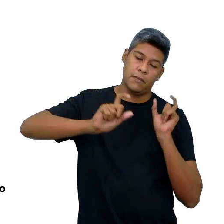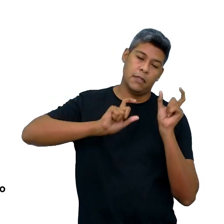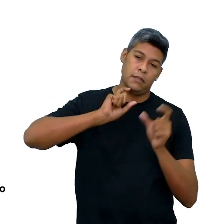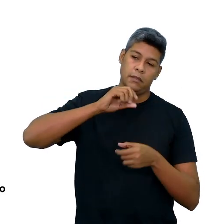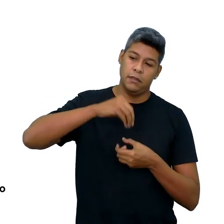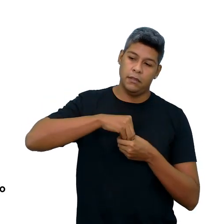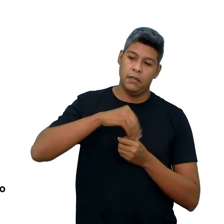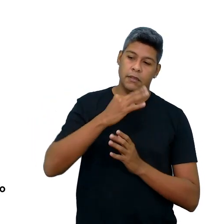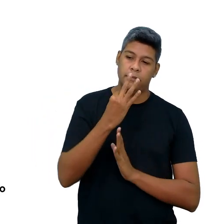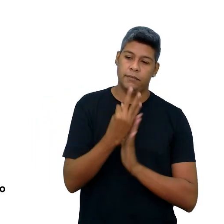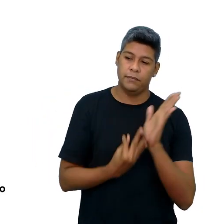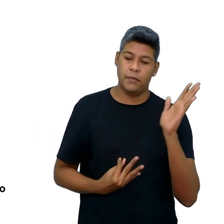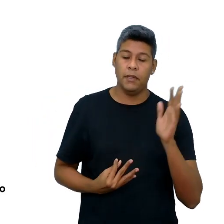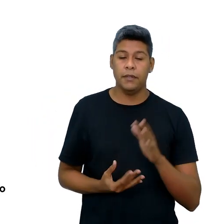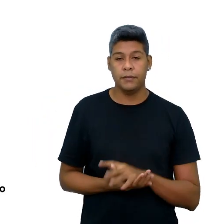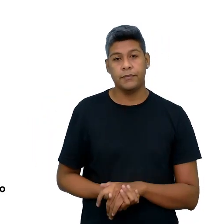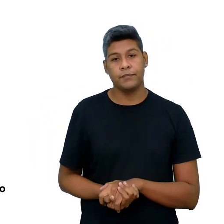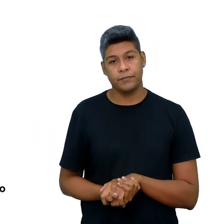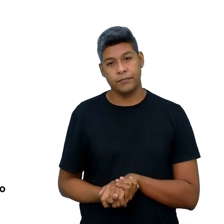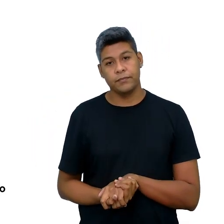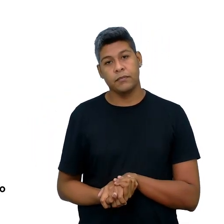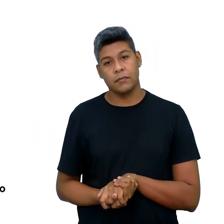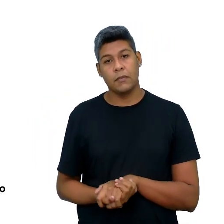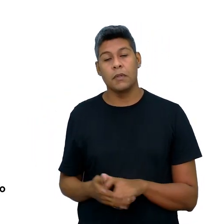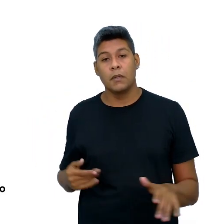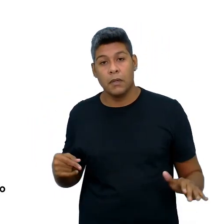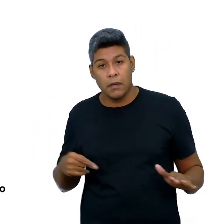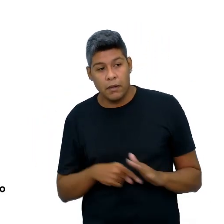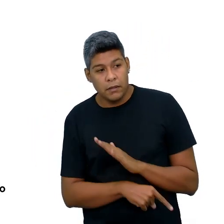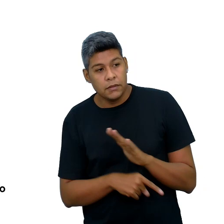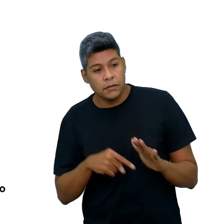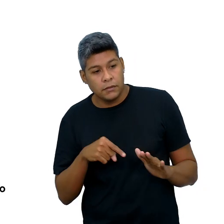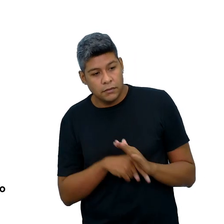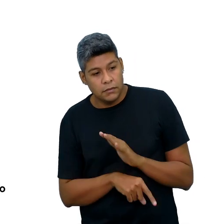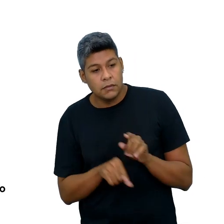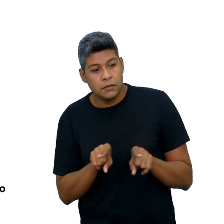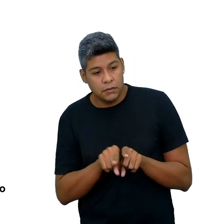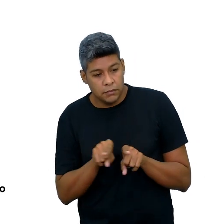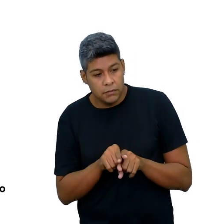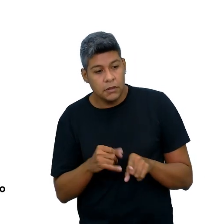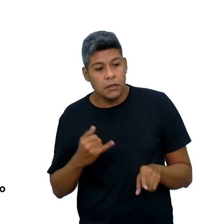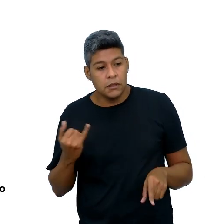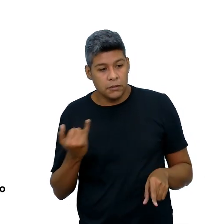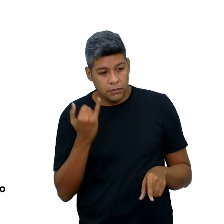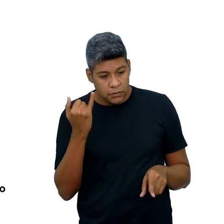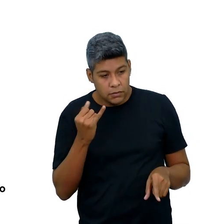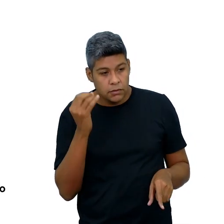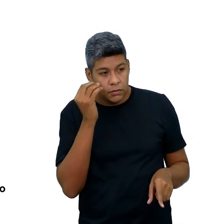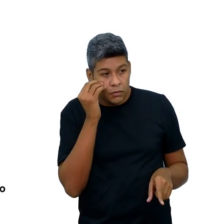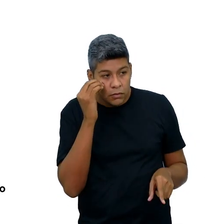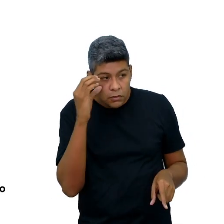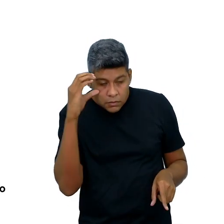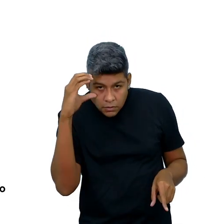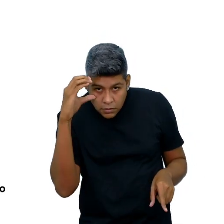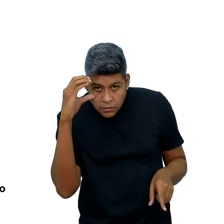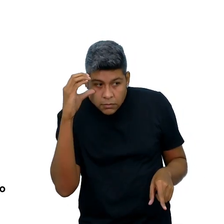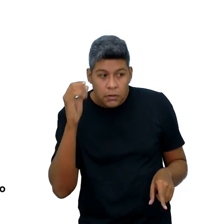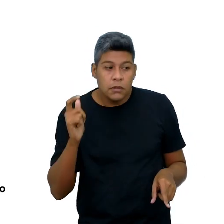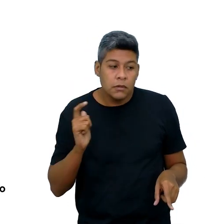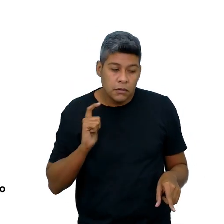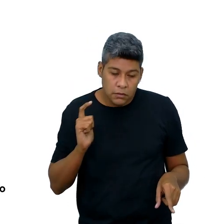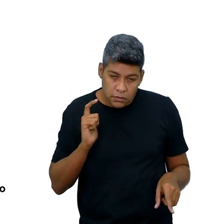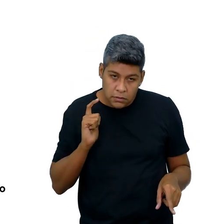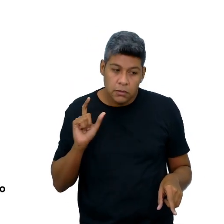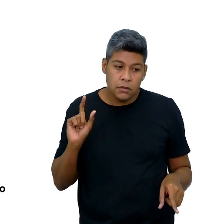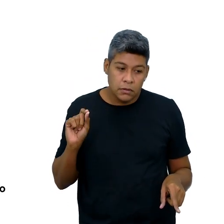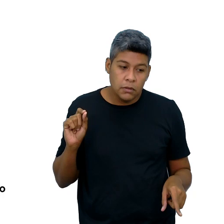texto. Realizar algumas perguntas disparadoras também é muito importante para o levantamento de conhecimentos prévios, né, o